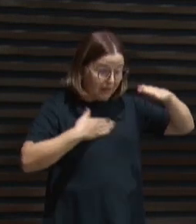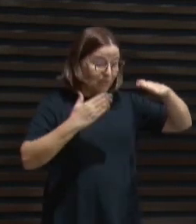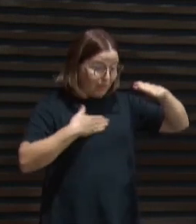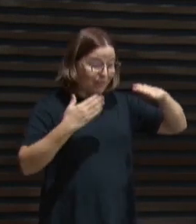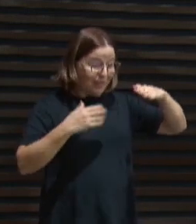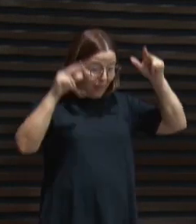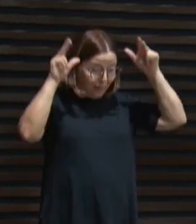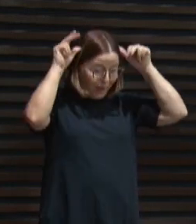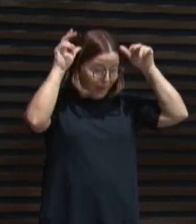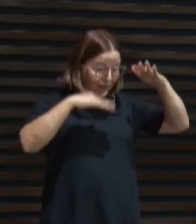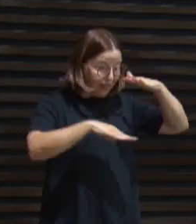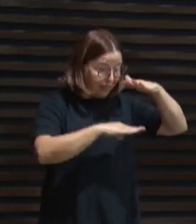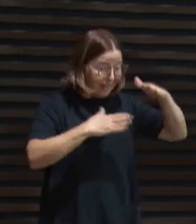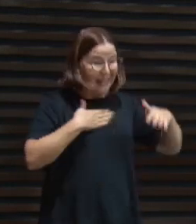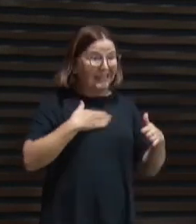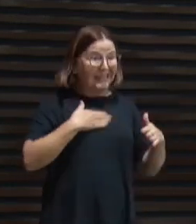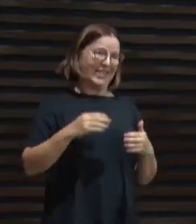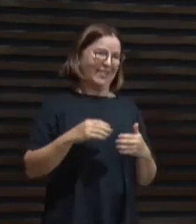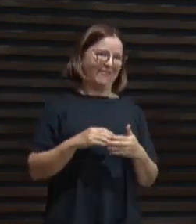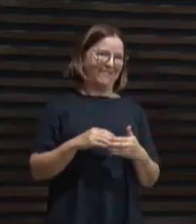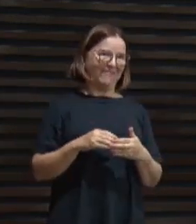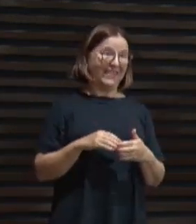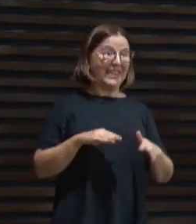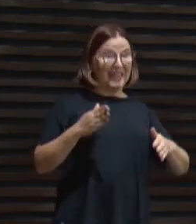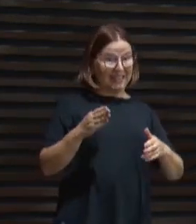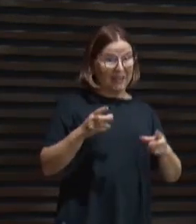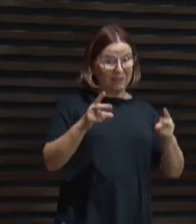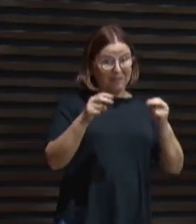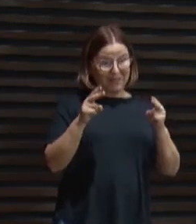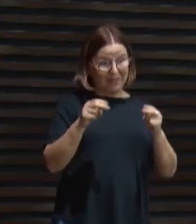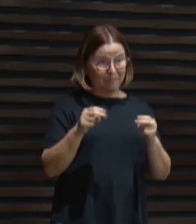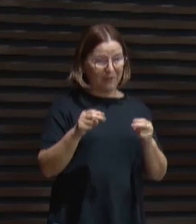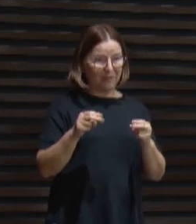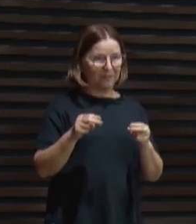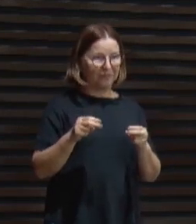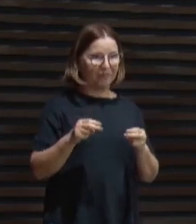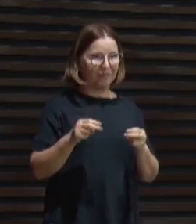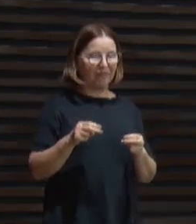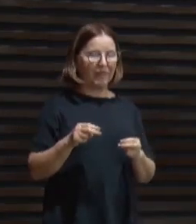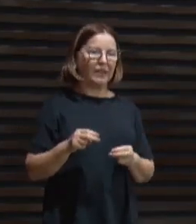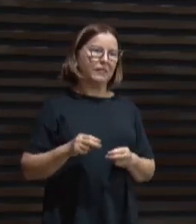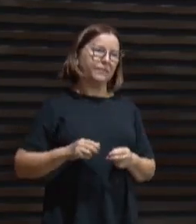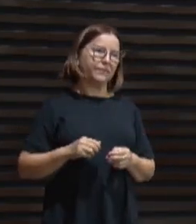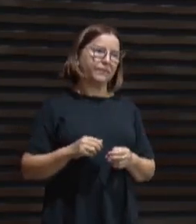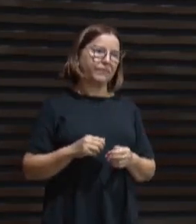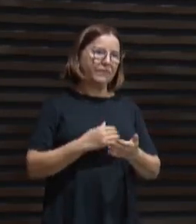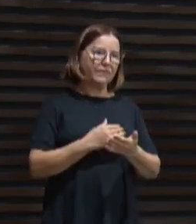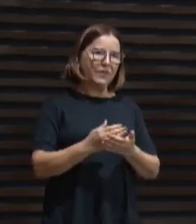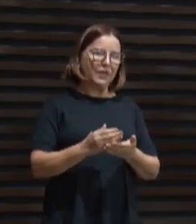assombrados. E ele passou a trabalhar, olhando para o sol.